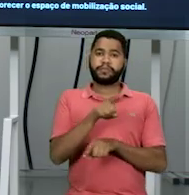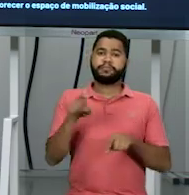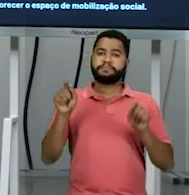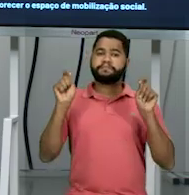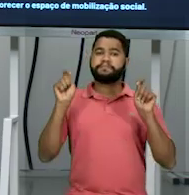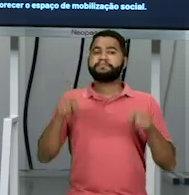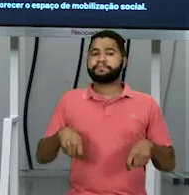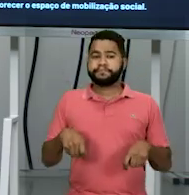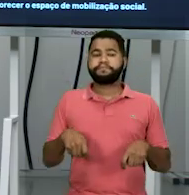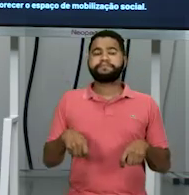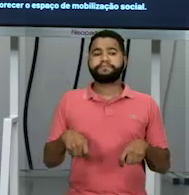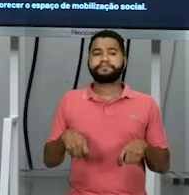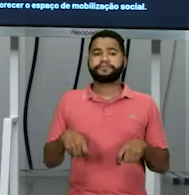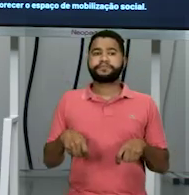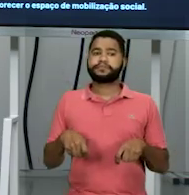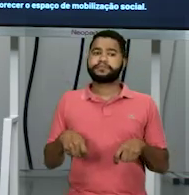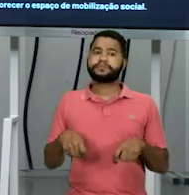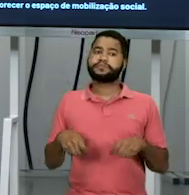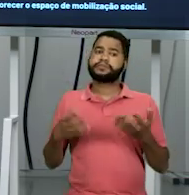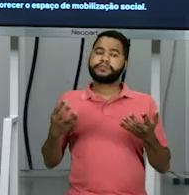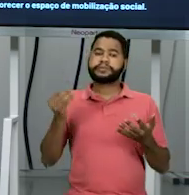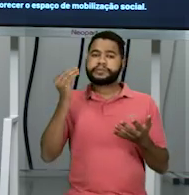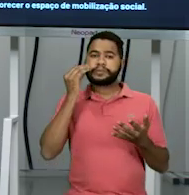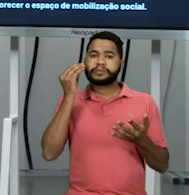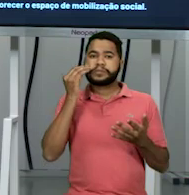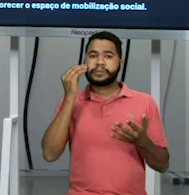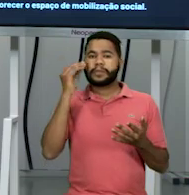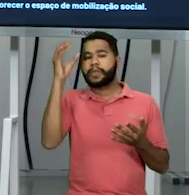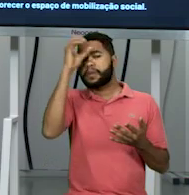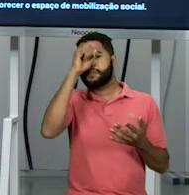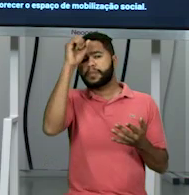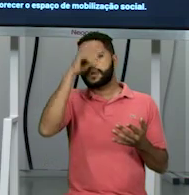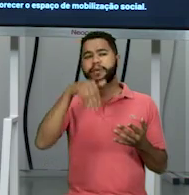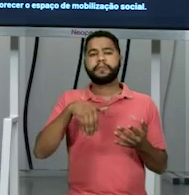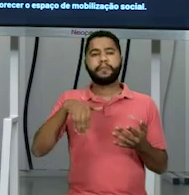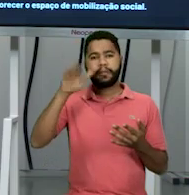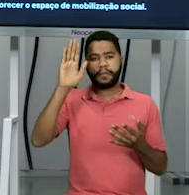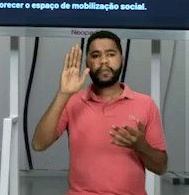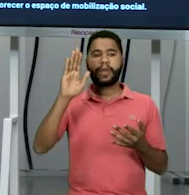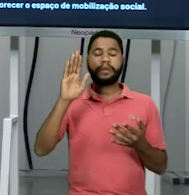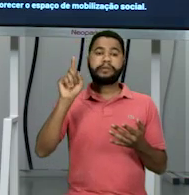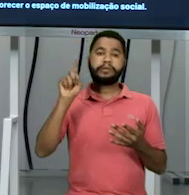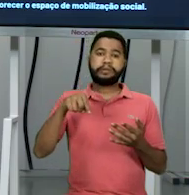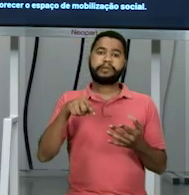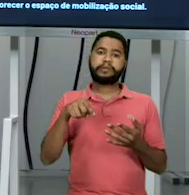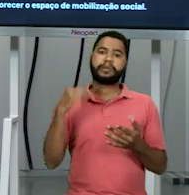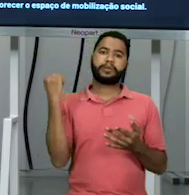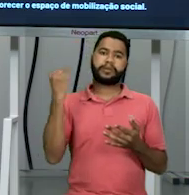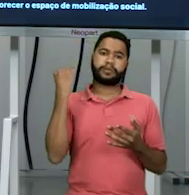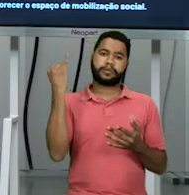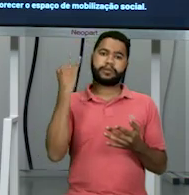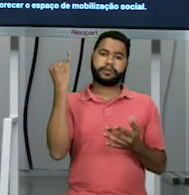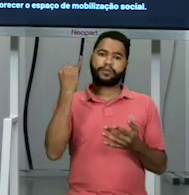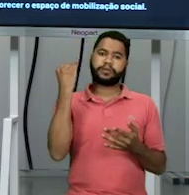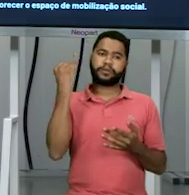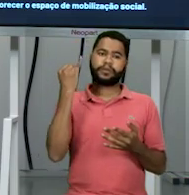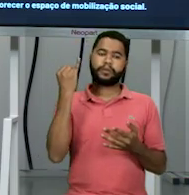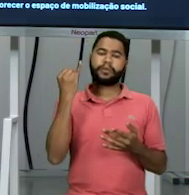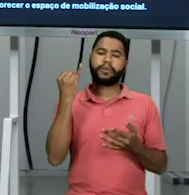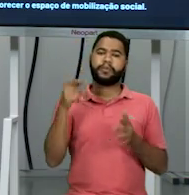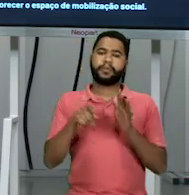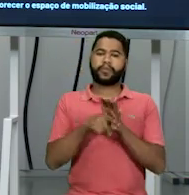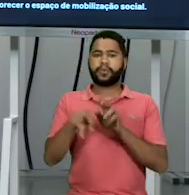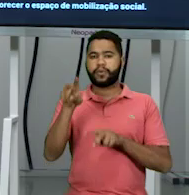poder, né, aí se divertir, buscando aprender um pouquinho mais sobre o Estado Novo, que é essencial aí para as